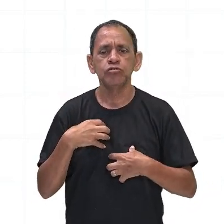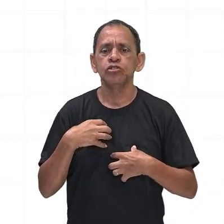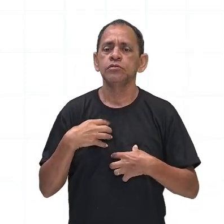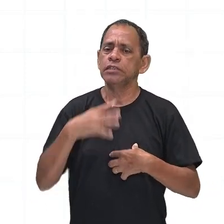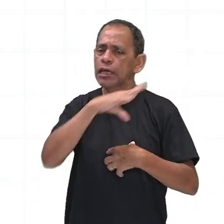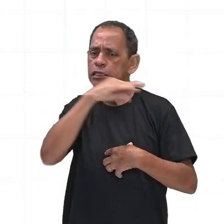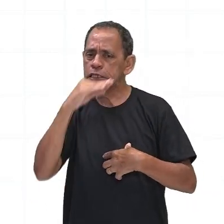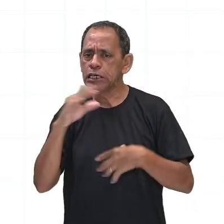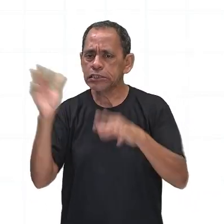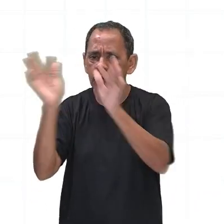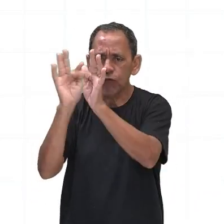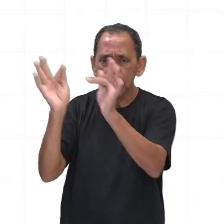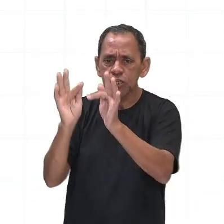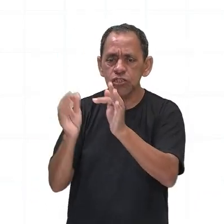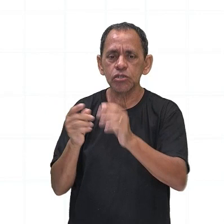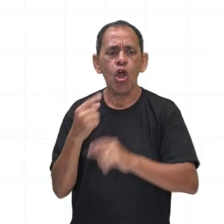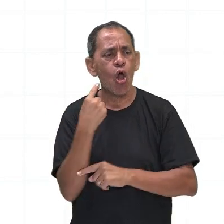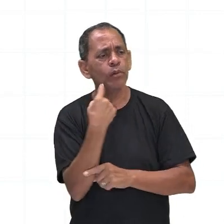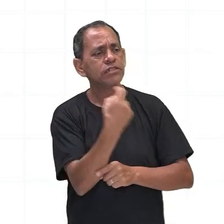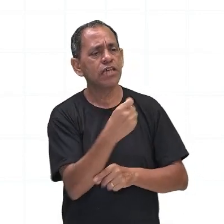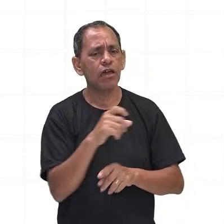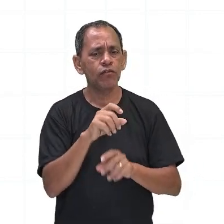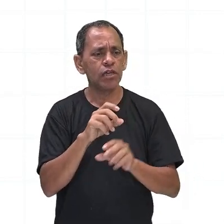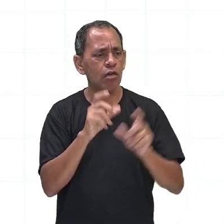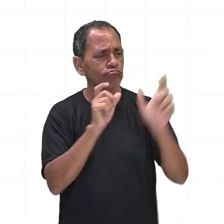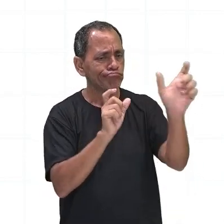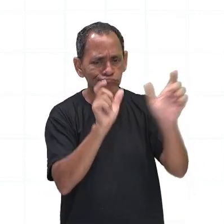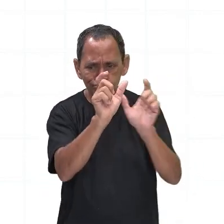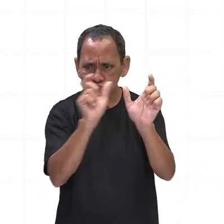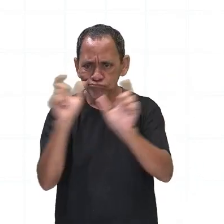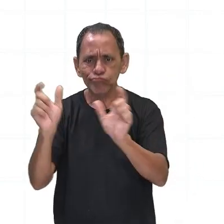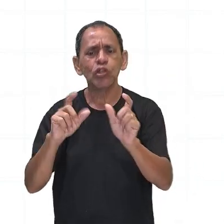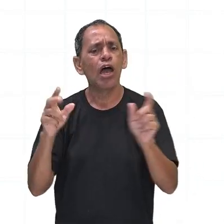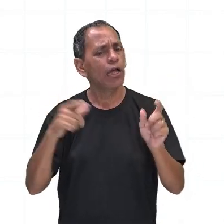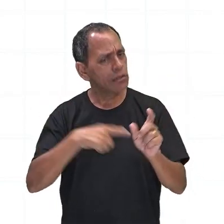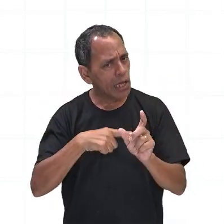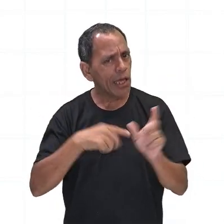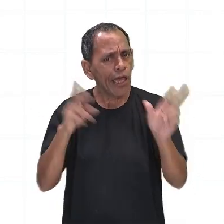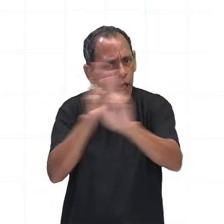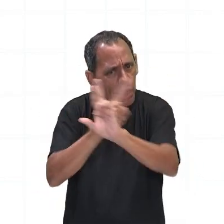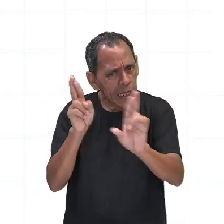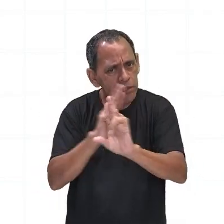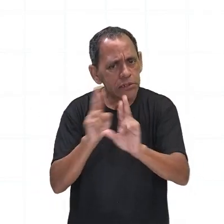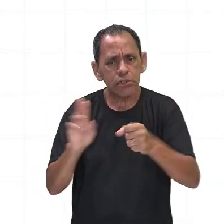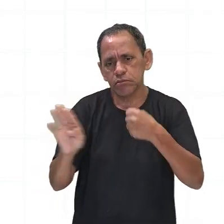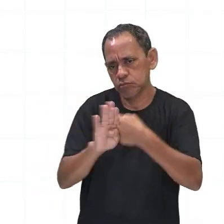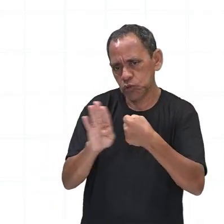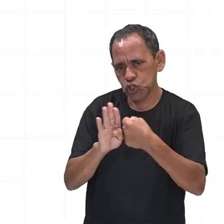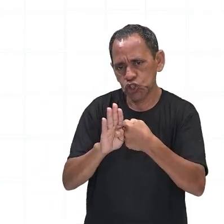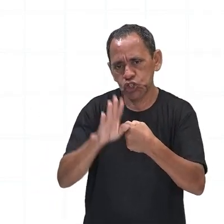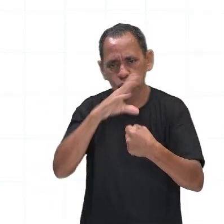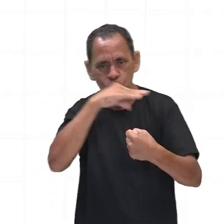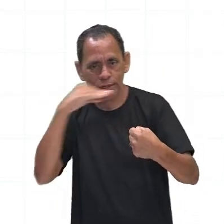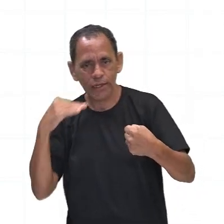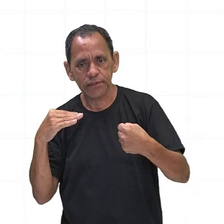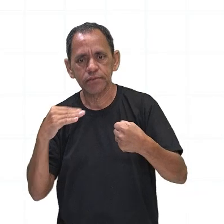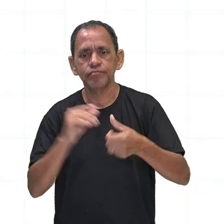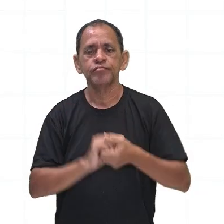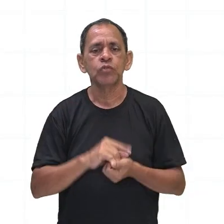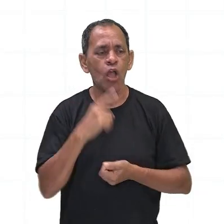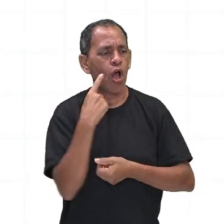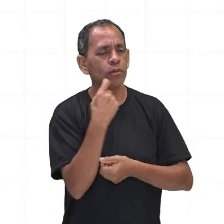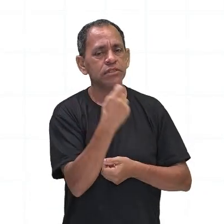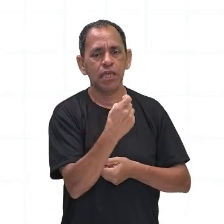Então, observe que todas essas palavras aí, elas se relacionam ao substantivo criança. E observem que criança está